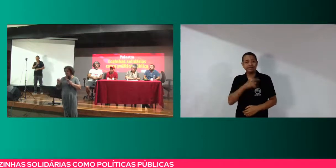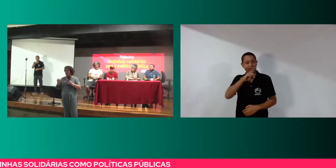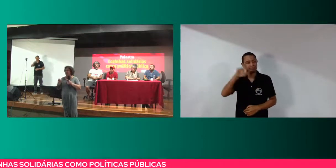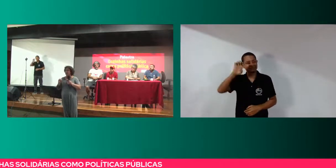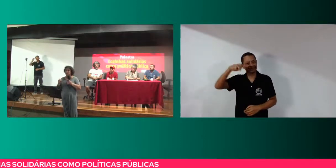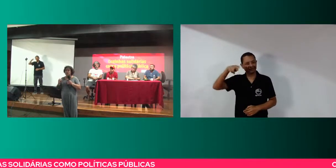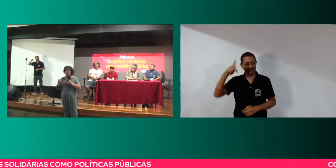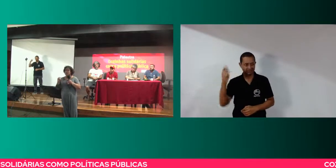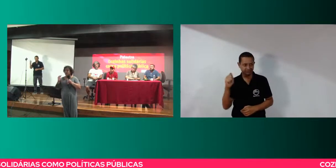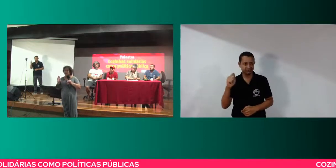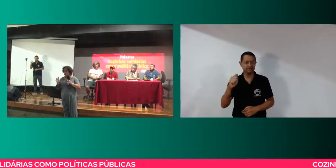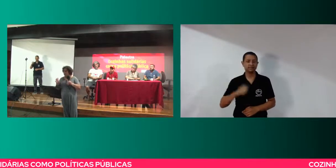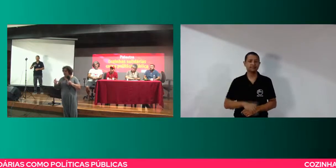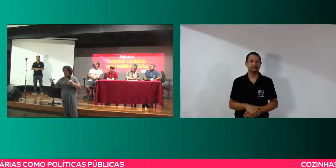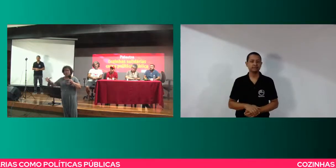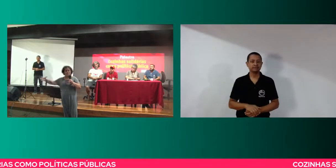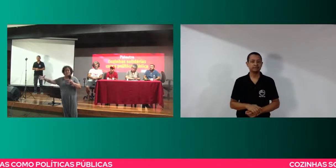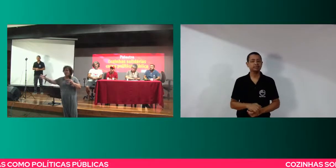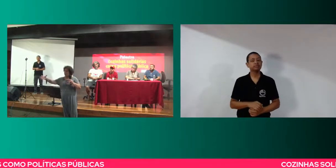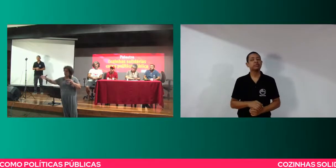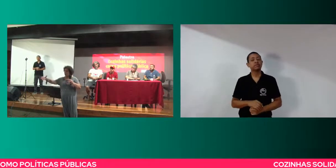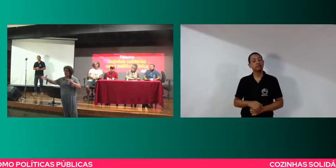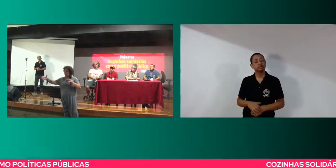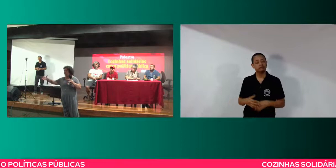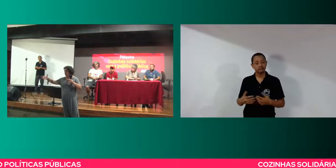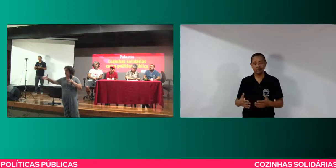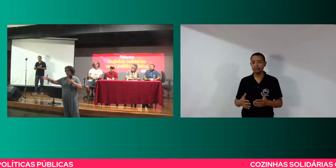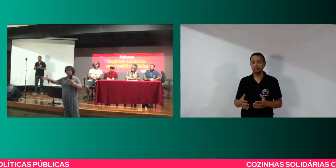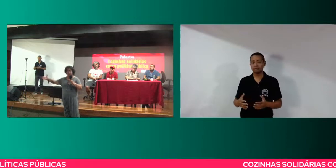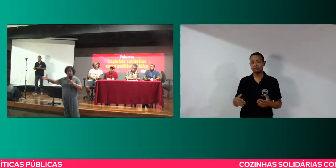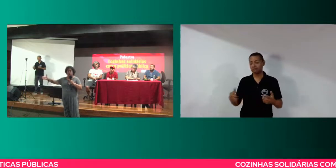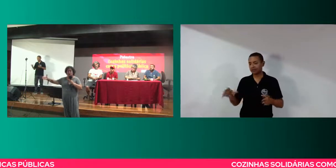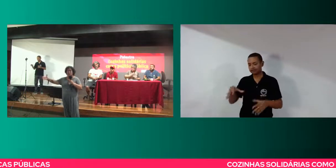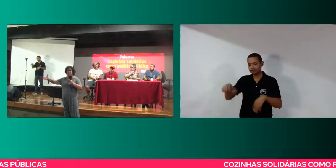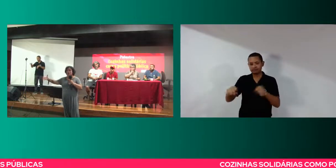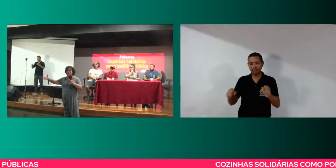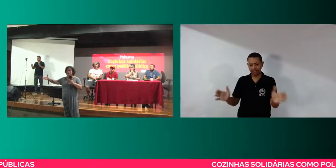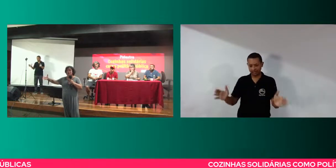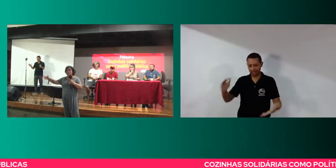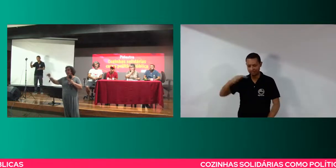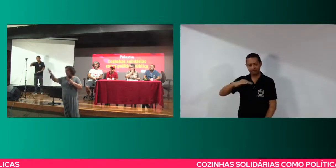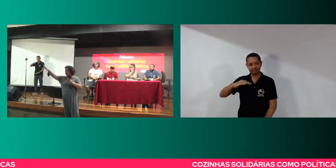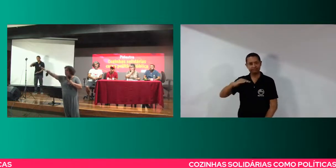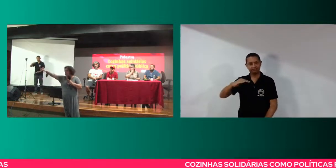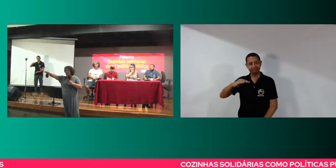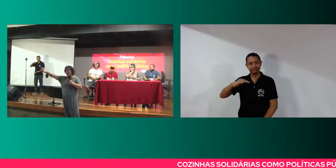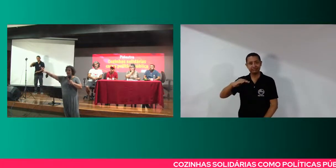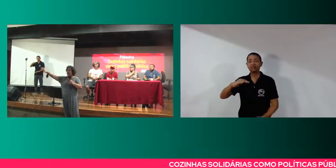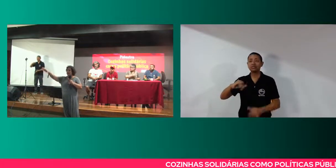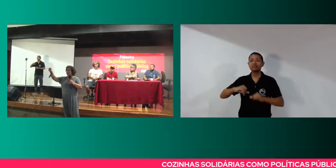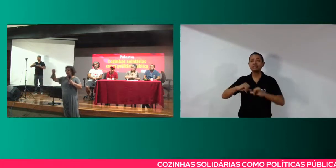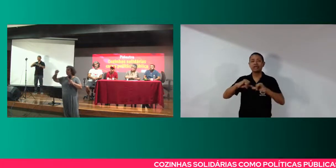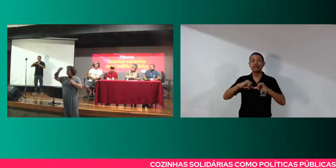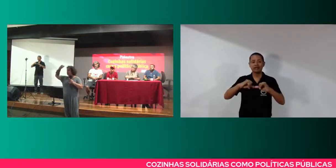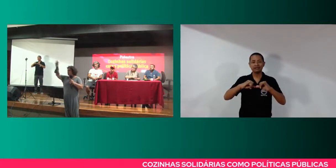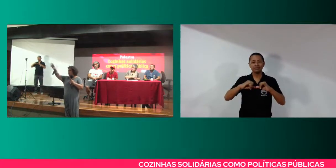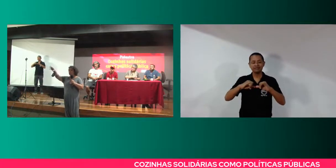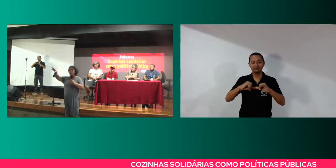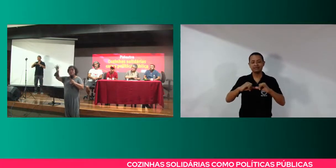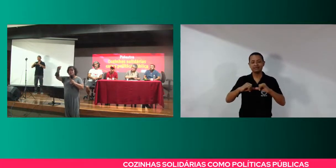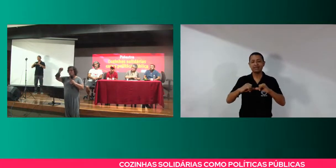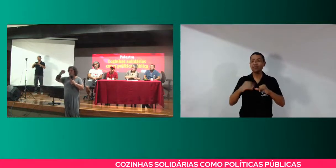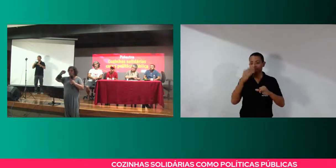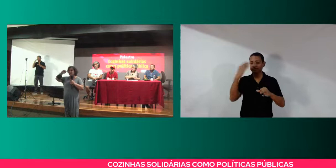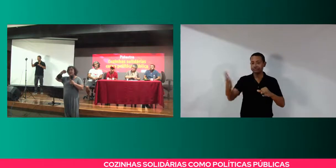semanalmente as fazer uma ação short só que eles pegam Essas caixas de plástico de mercado e param na frente do mercado eles pegam